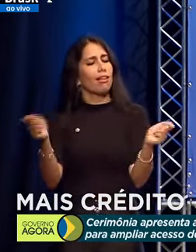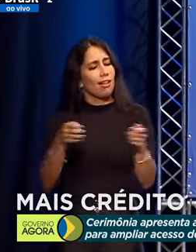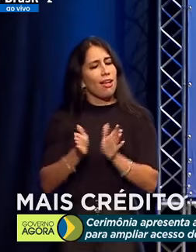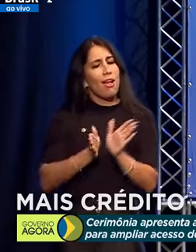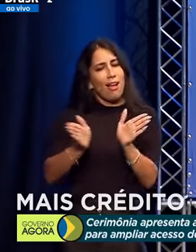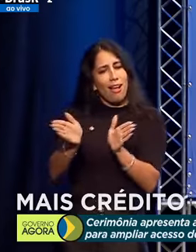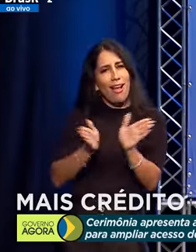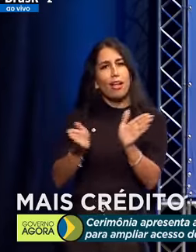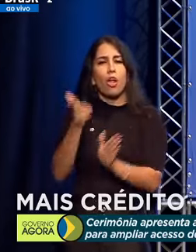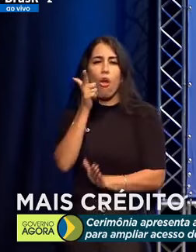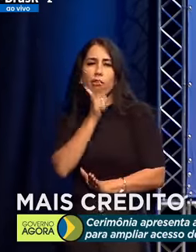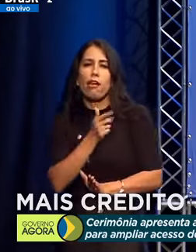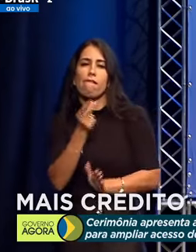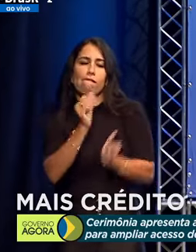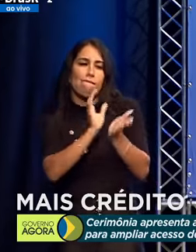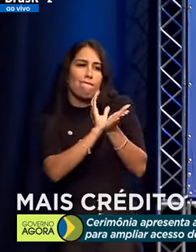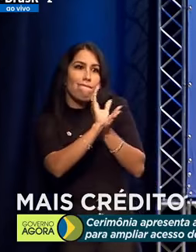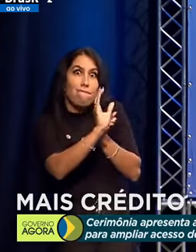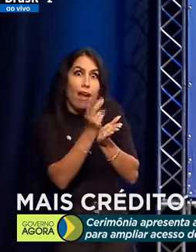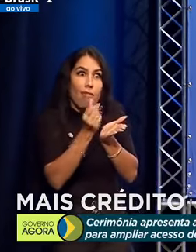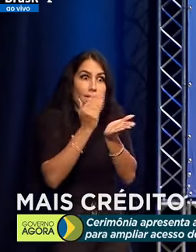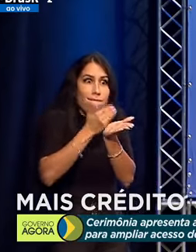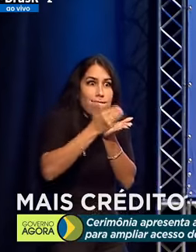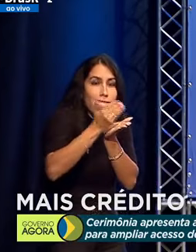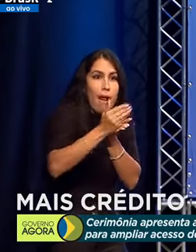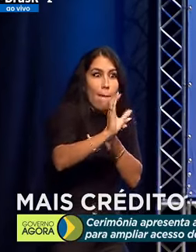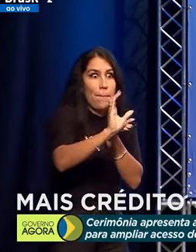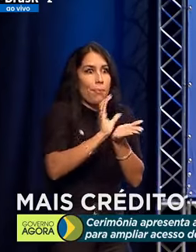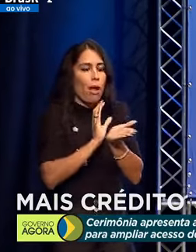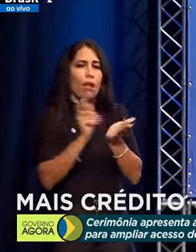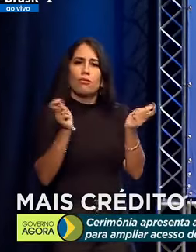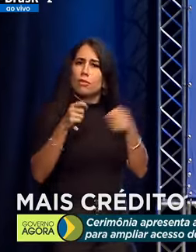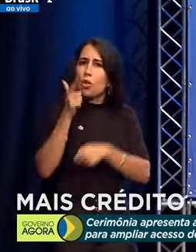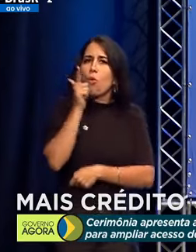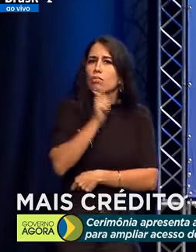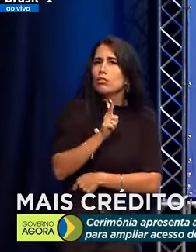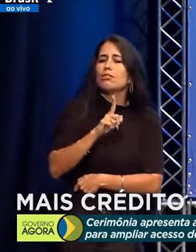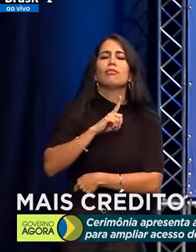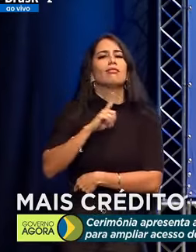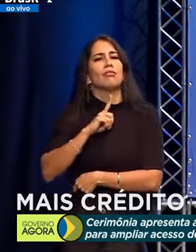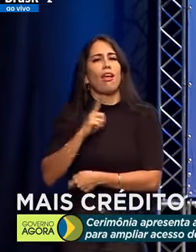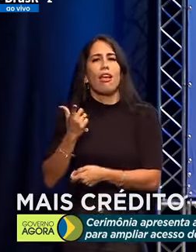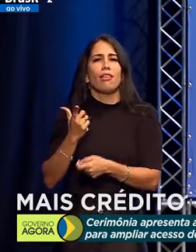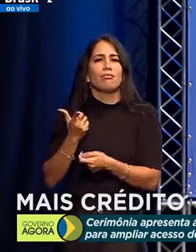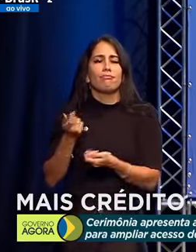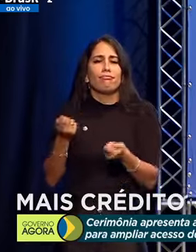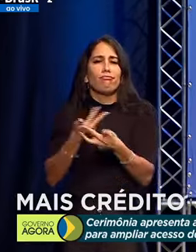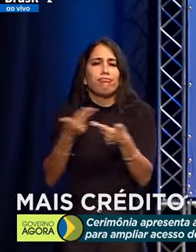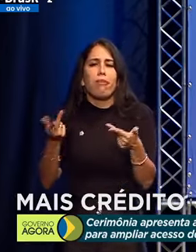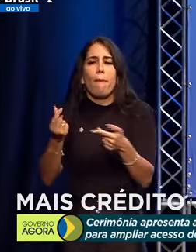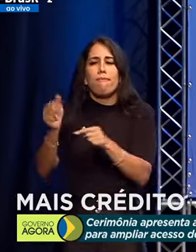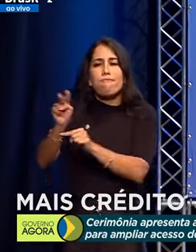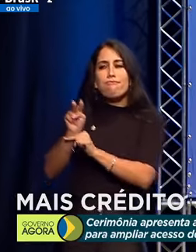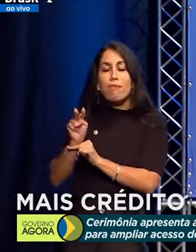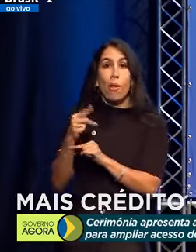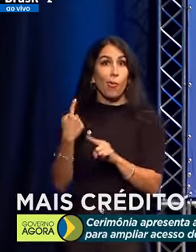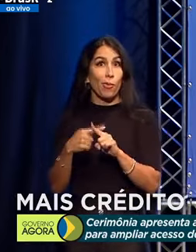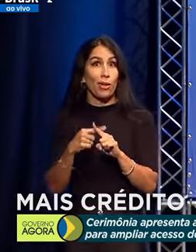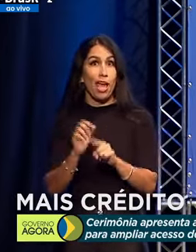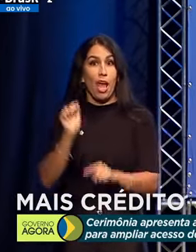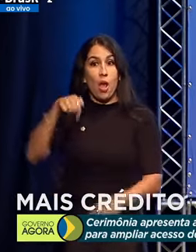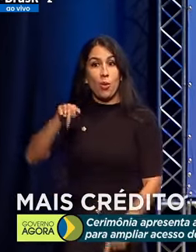acessar empréstimos em banco, podendo fazer uso de todas as vantagens do sistema financeiro, porque o saque aniversário